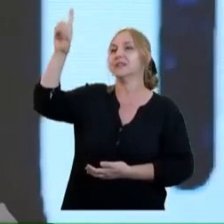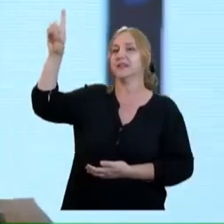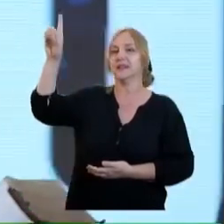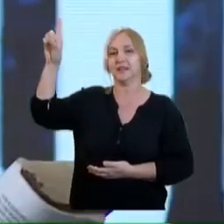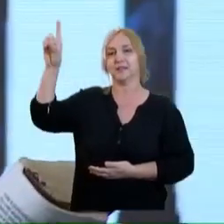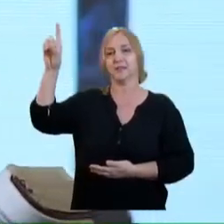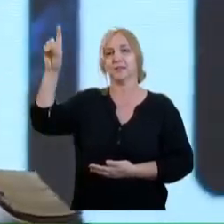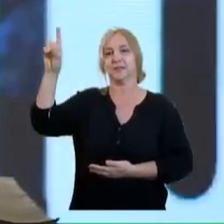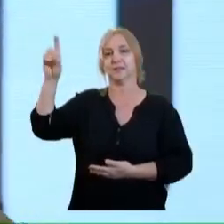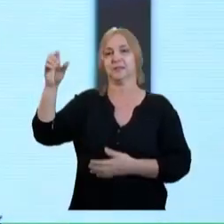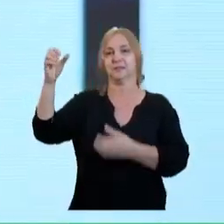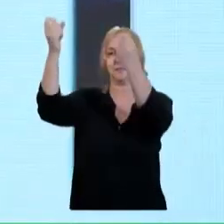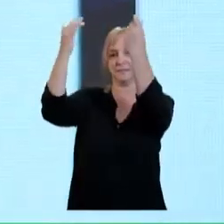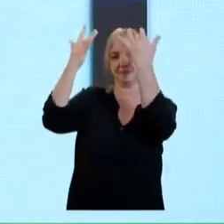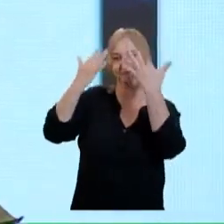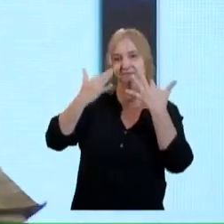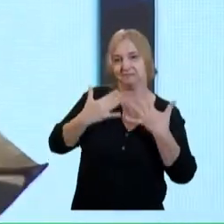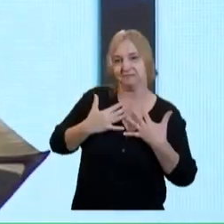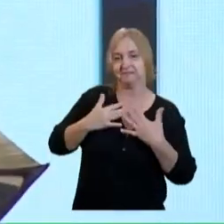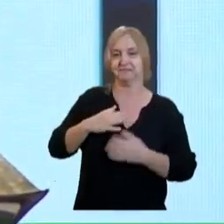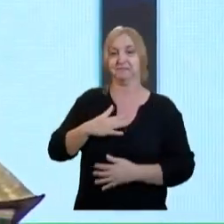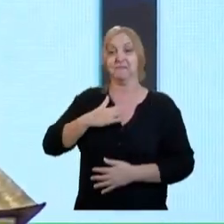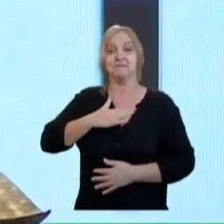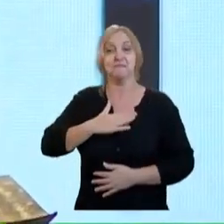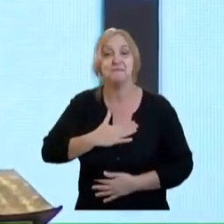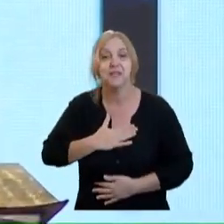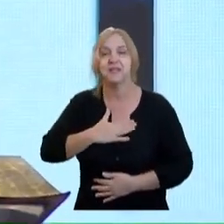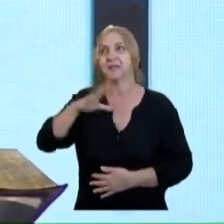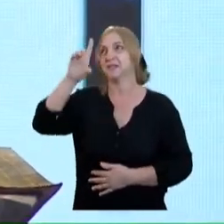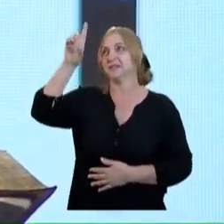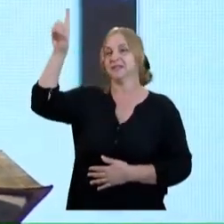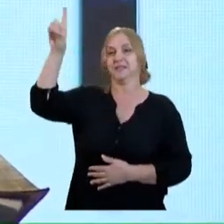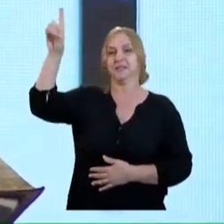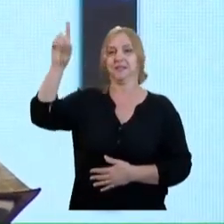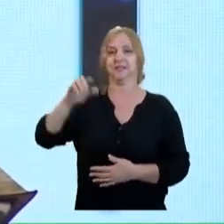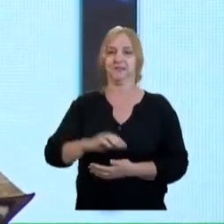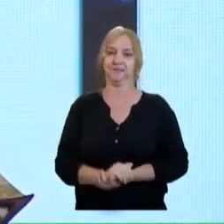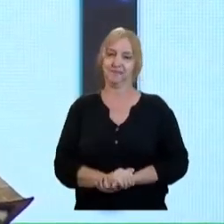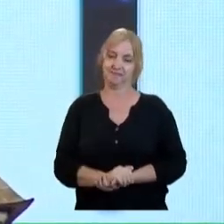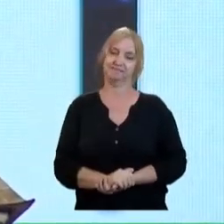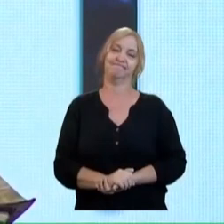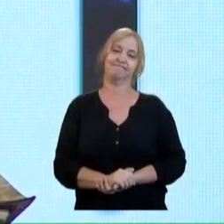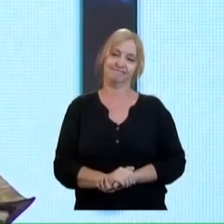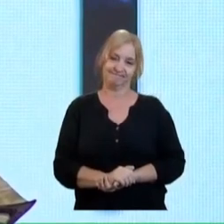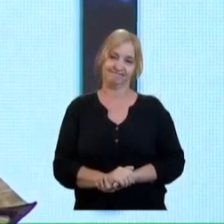abriu essa porta. O meu Deus.